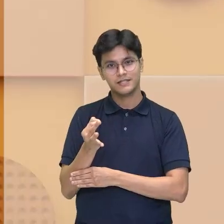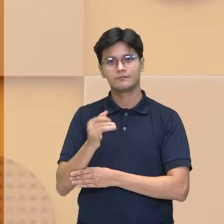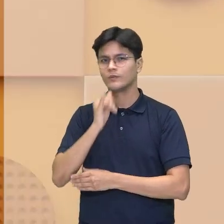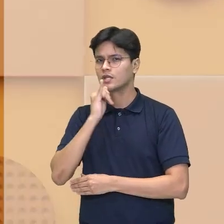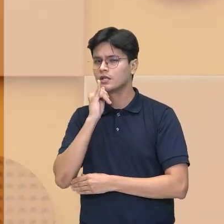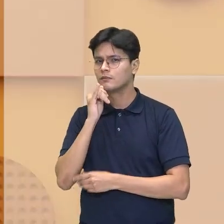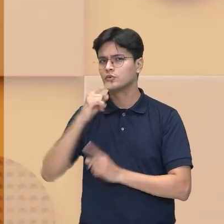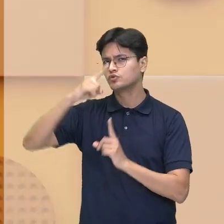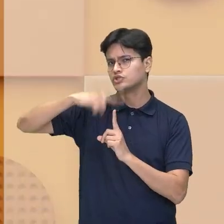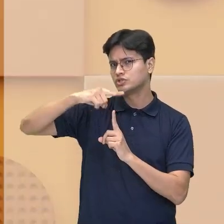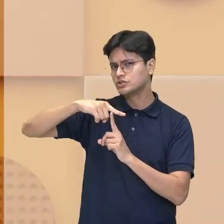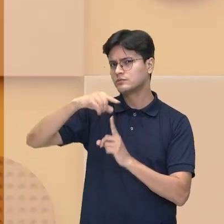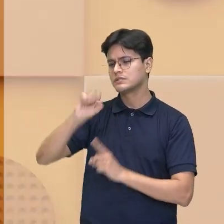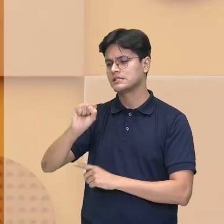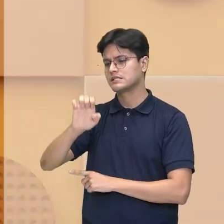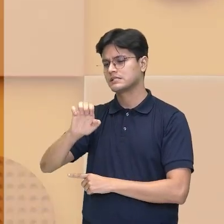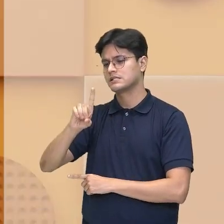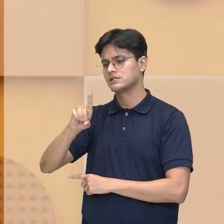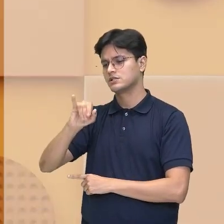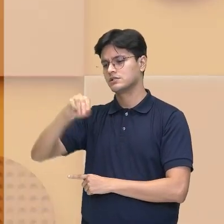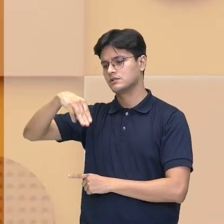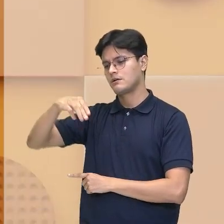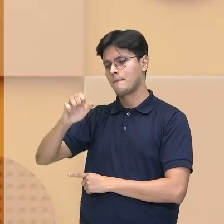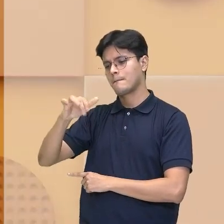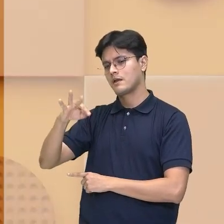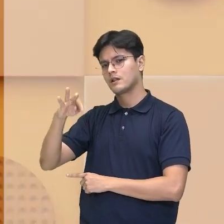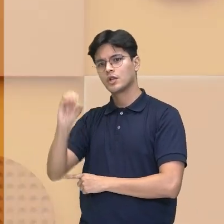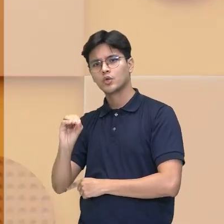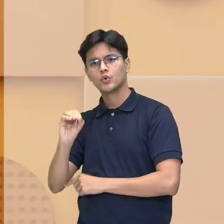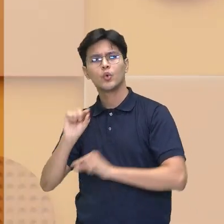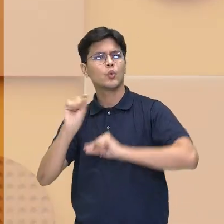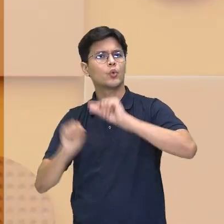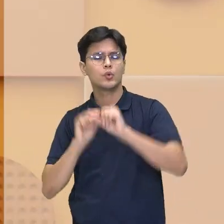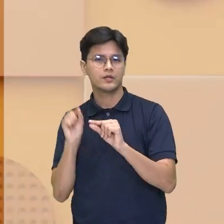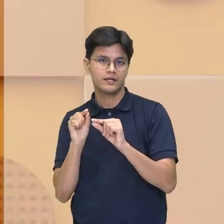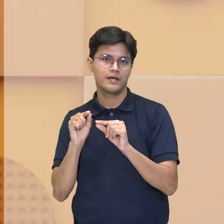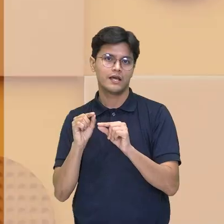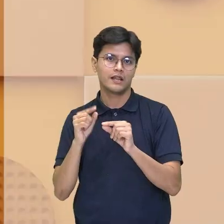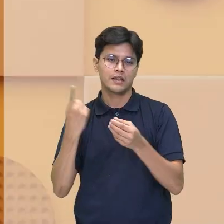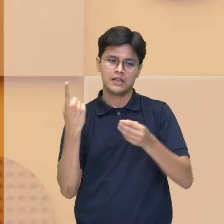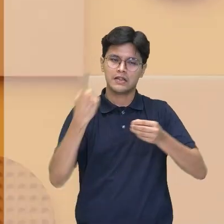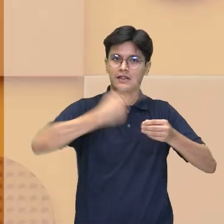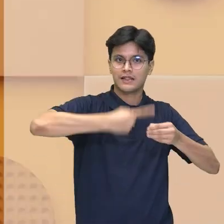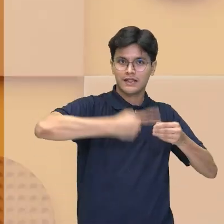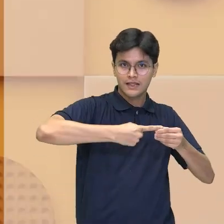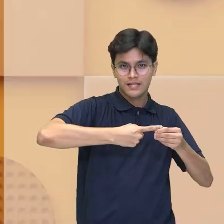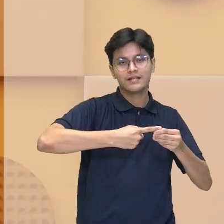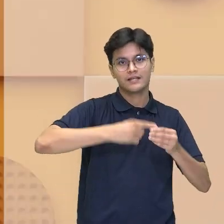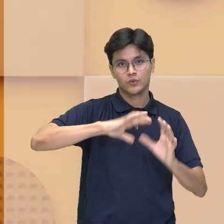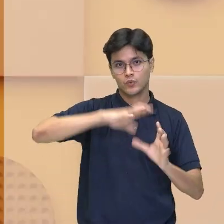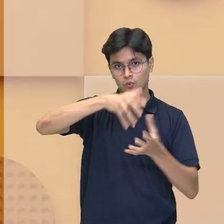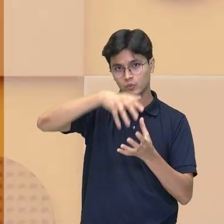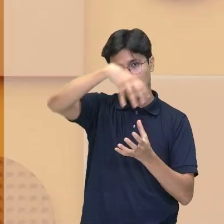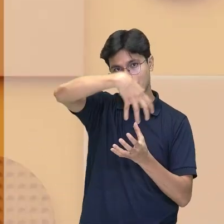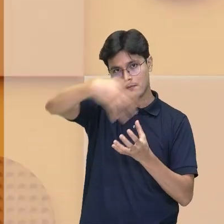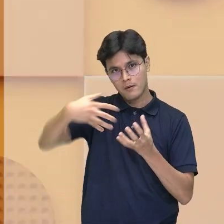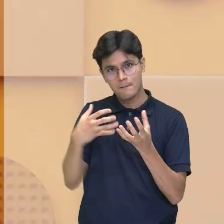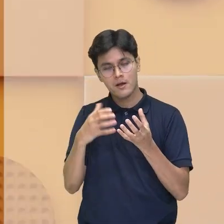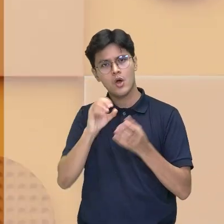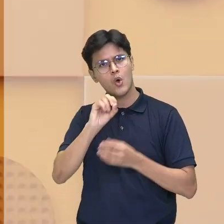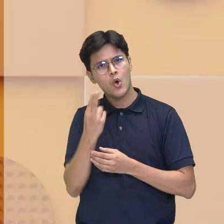sedimentação que ocorreu? Ocorreu na parte mais interna do continente, mais distante? Então, tudo isso